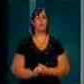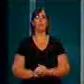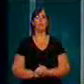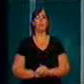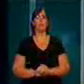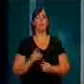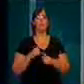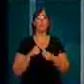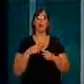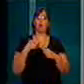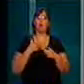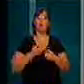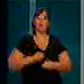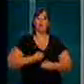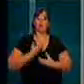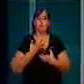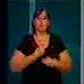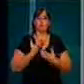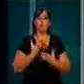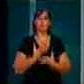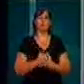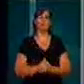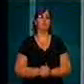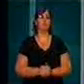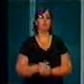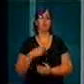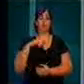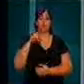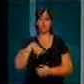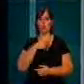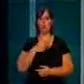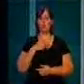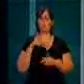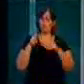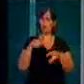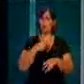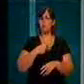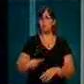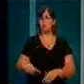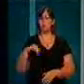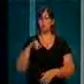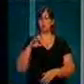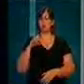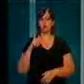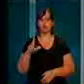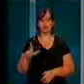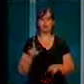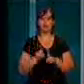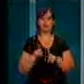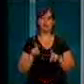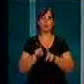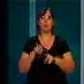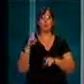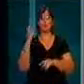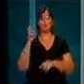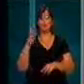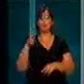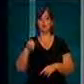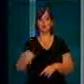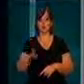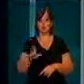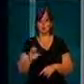para um desabafo. Como presidente Michel Temer, como líder Henrique Eduardo Alves,